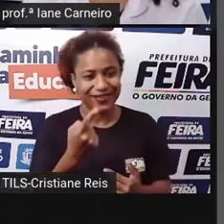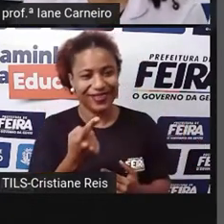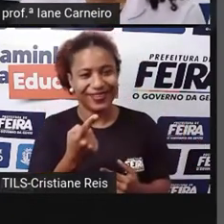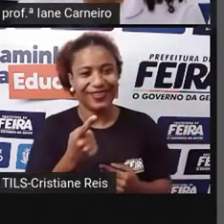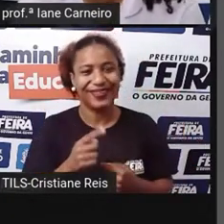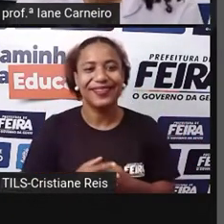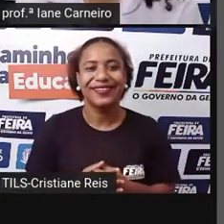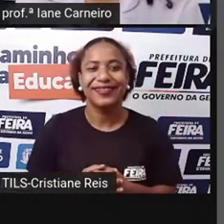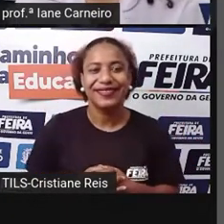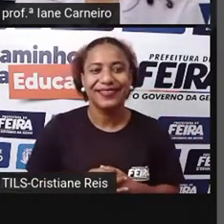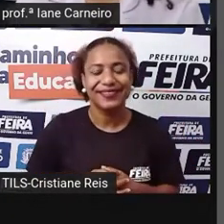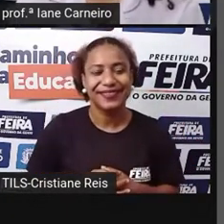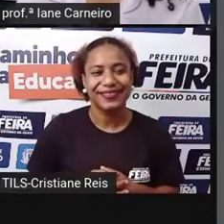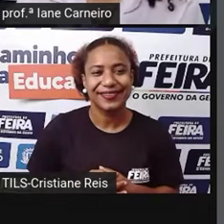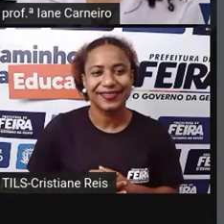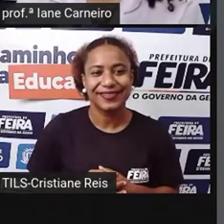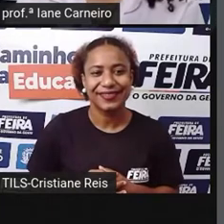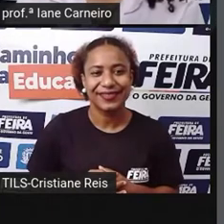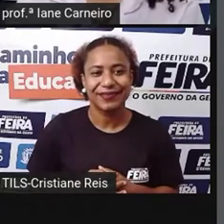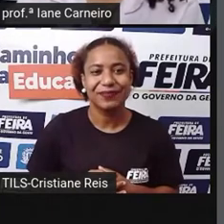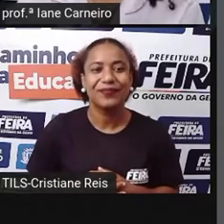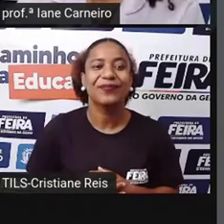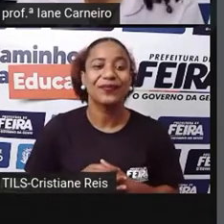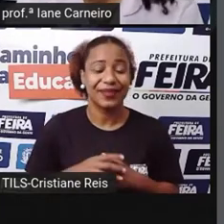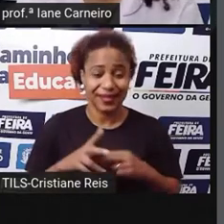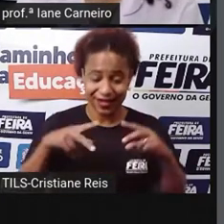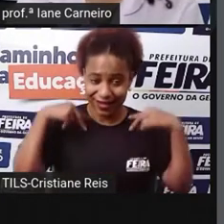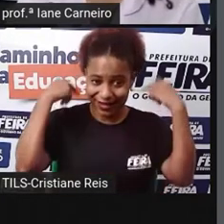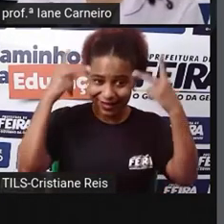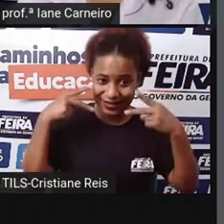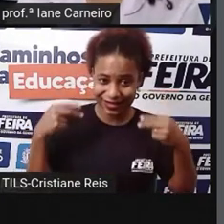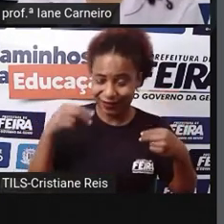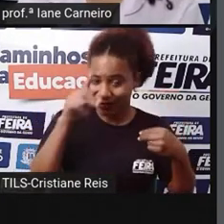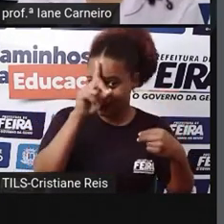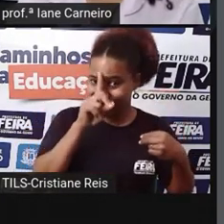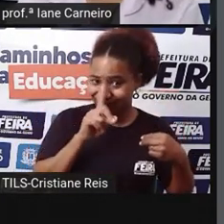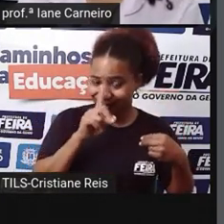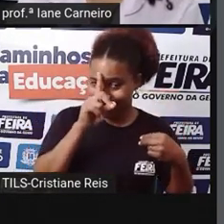Olha só. Chapeuzinho Amarelo, Chico Buarque.